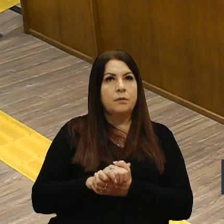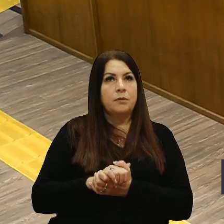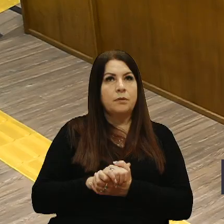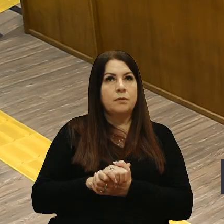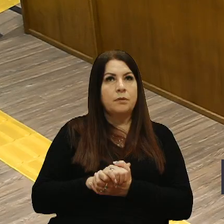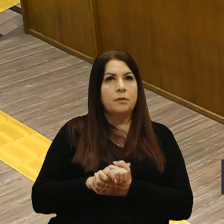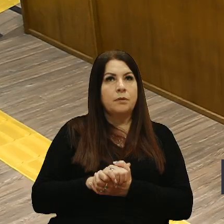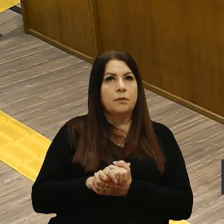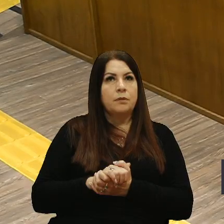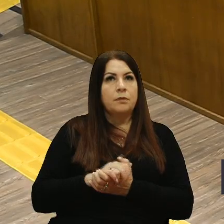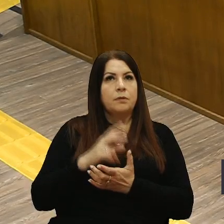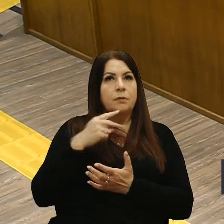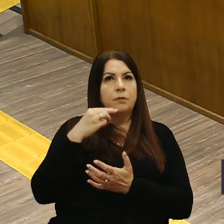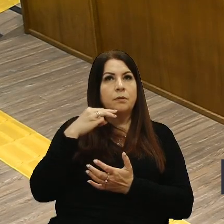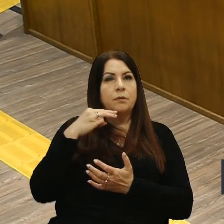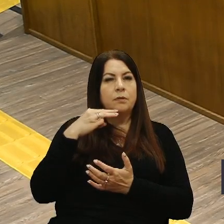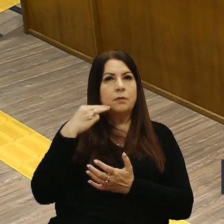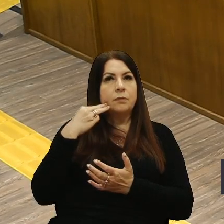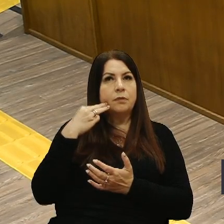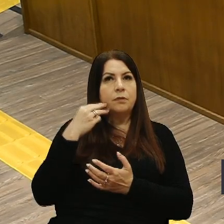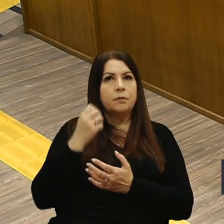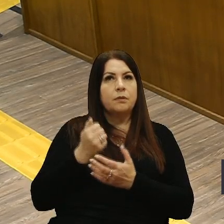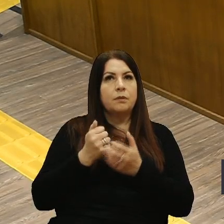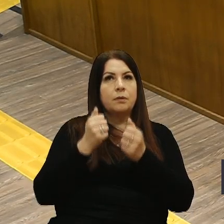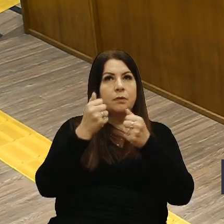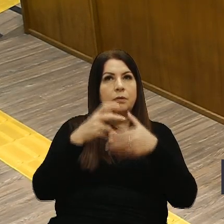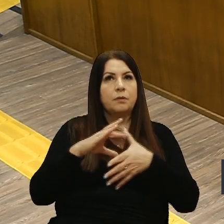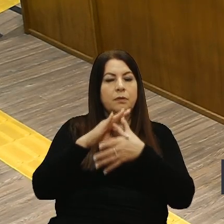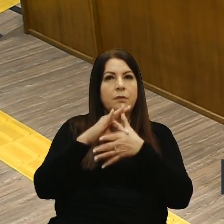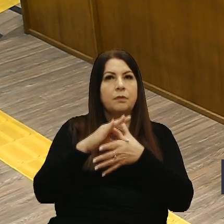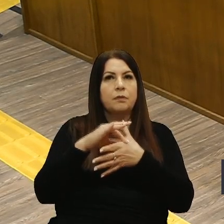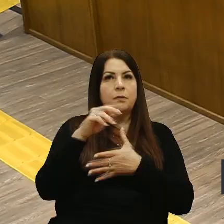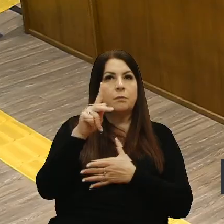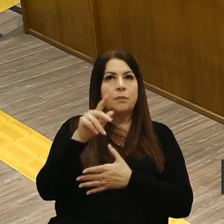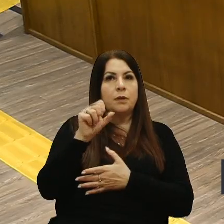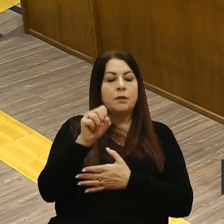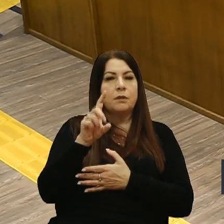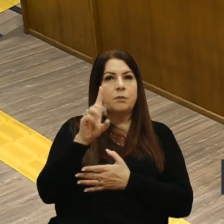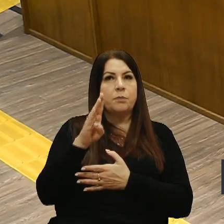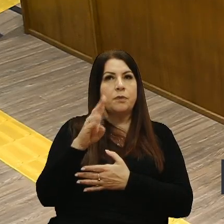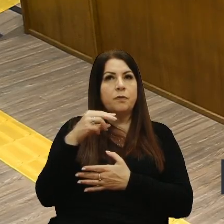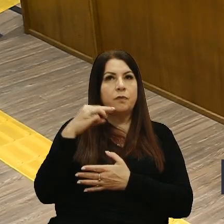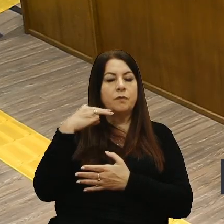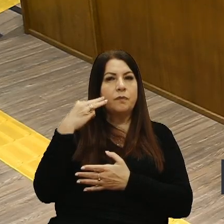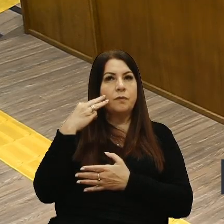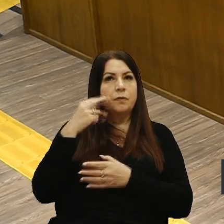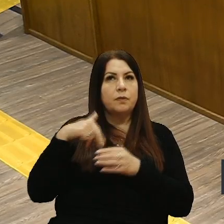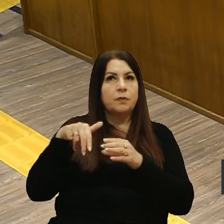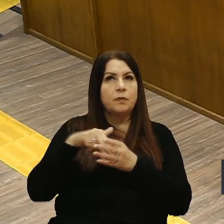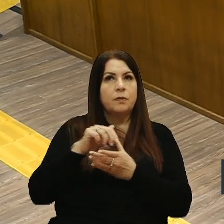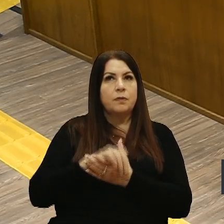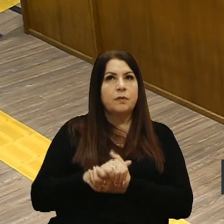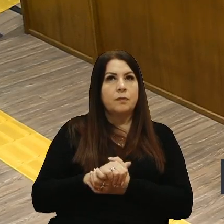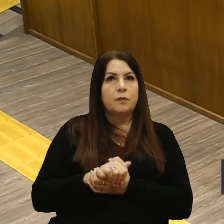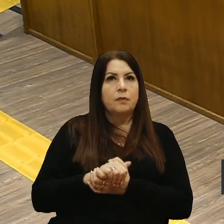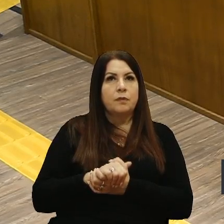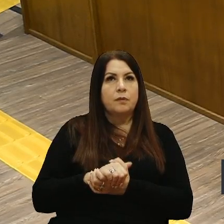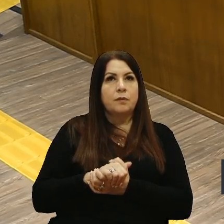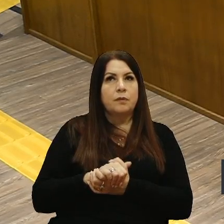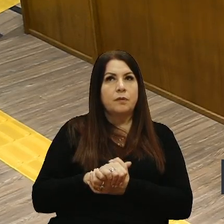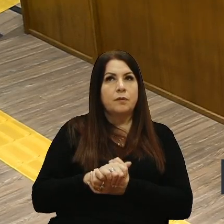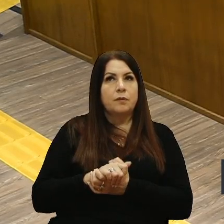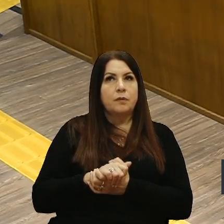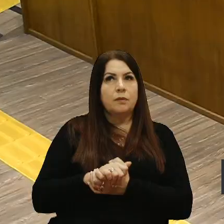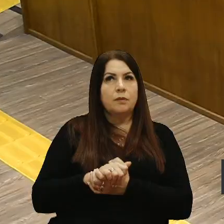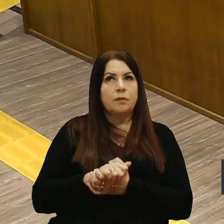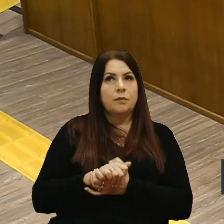Certo, vereadora Marisol. Então, em declaração de líder do PSDB, vereadora Marisol Santos da tribuna.